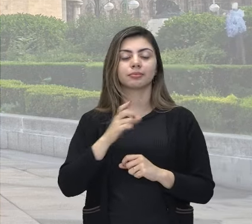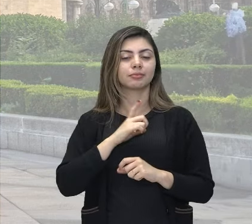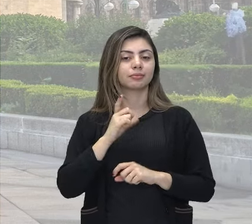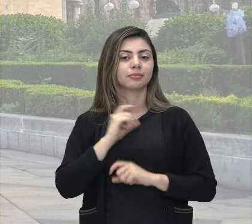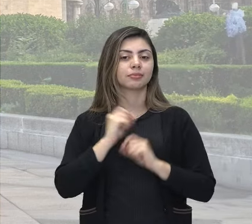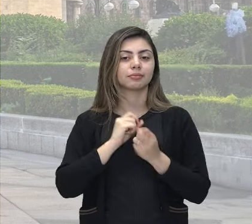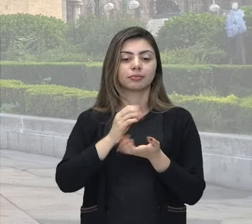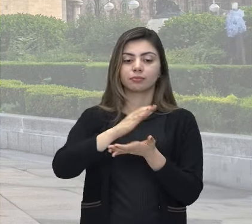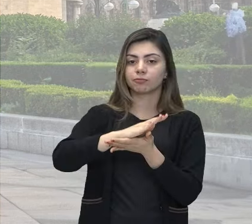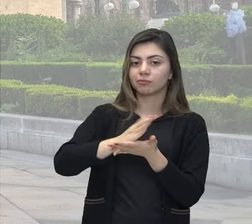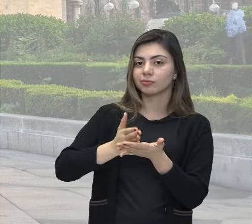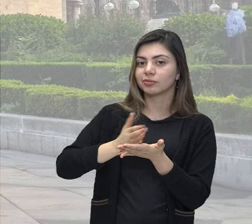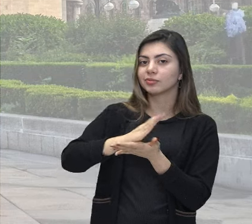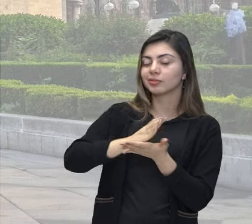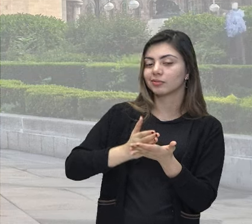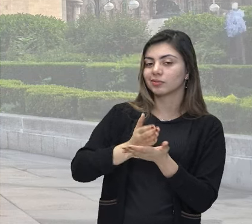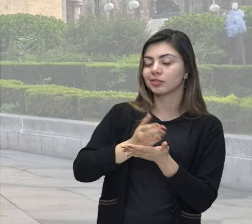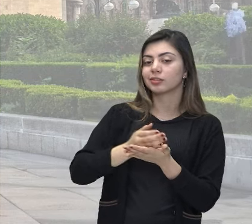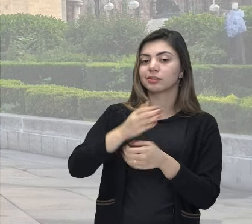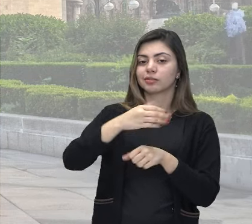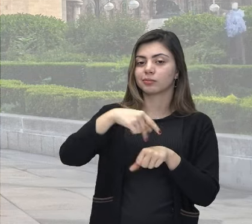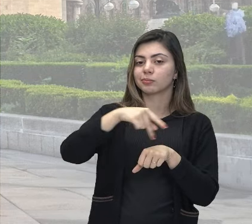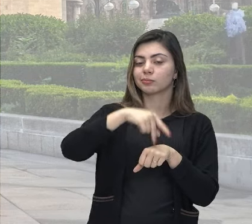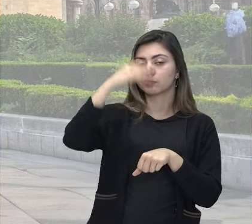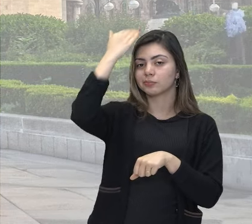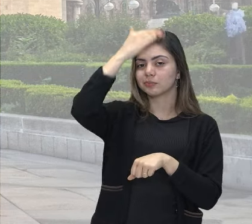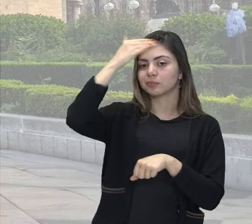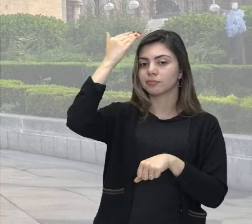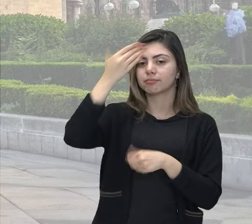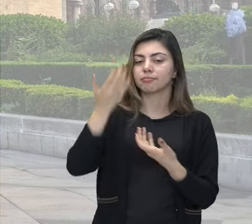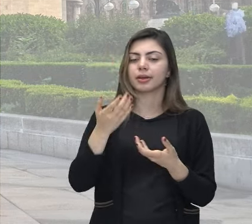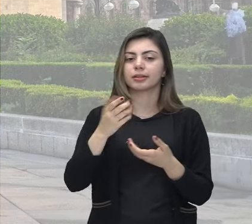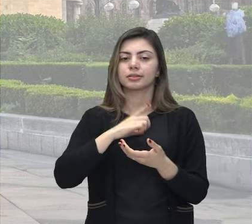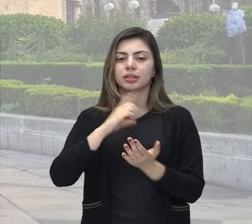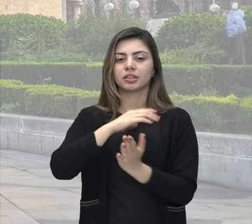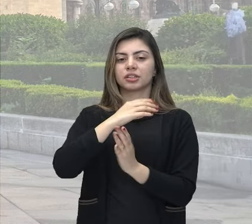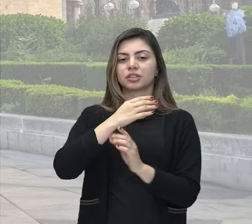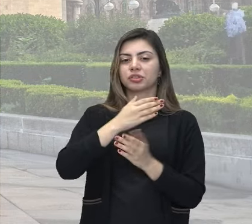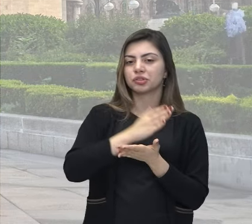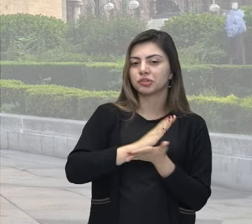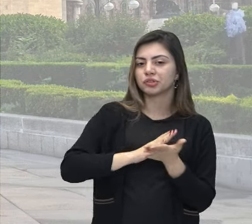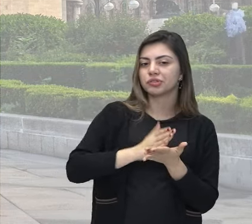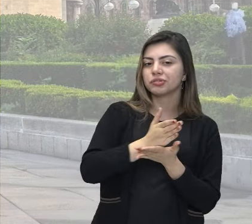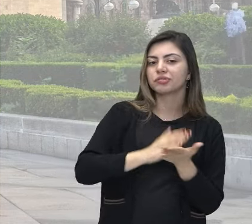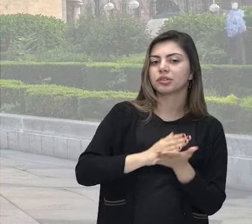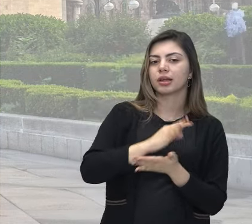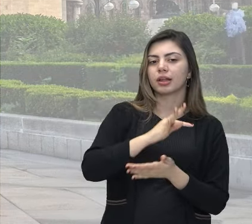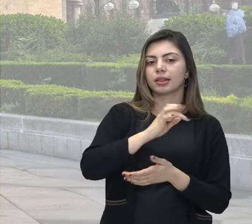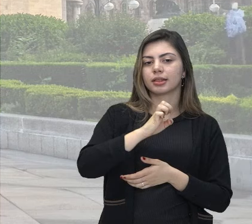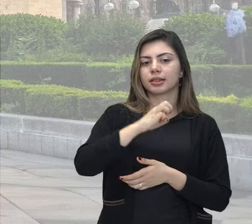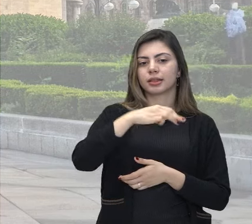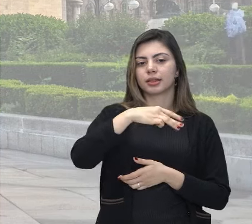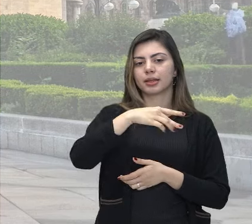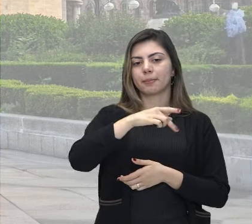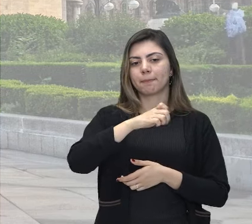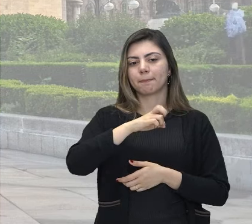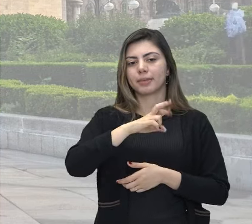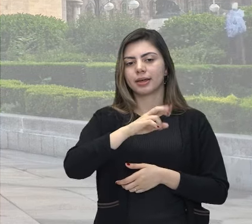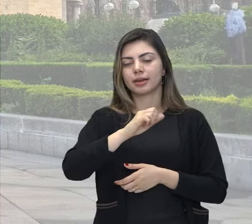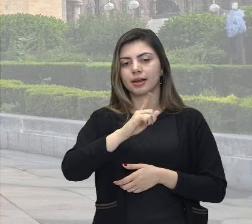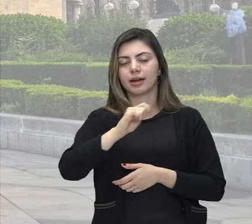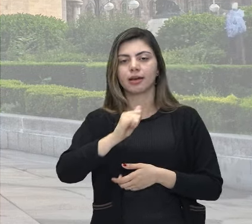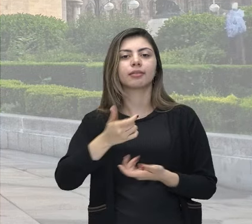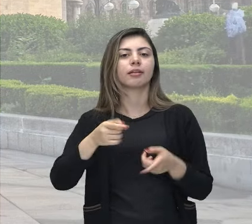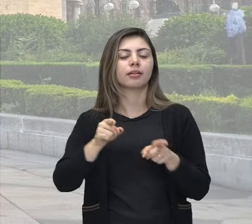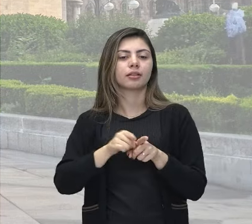o México em zonas, gente, temperadas e também uma parte nas zonas tropicais,